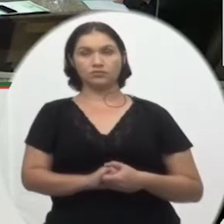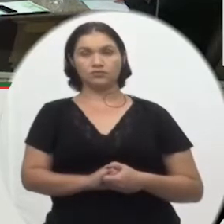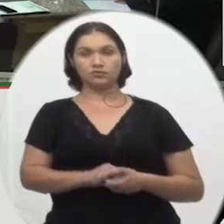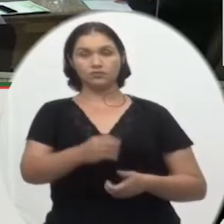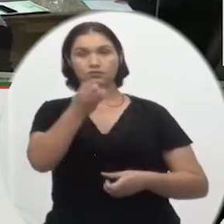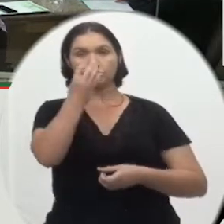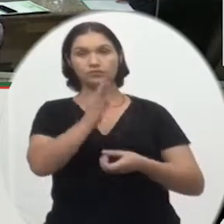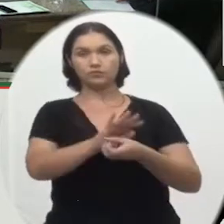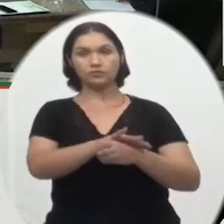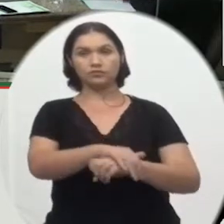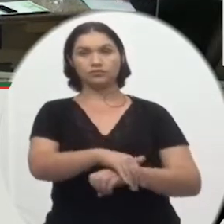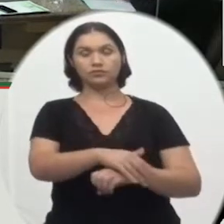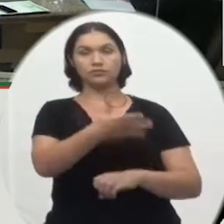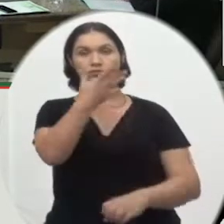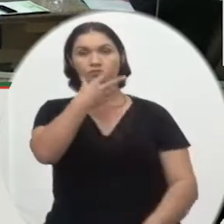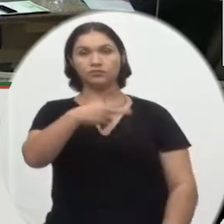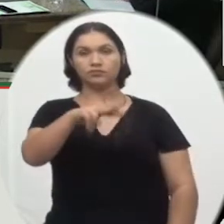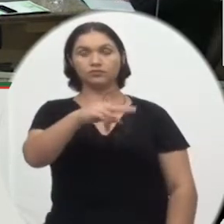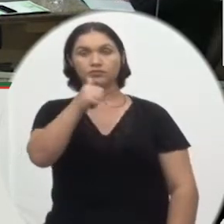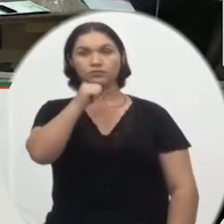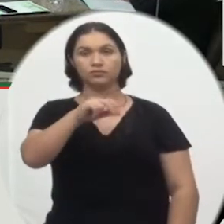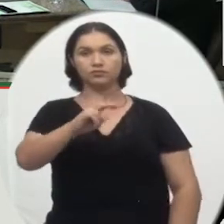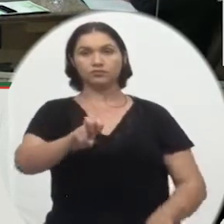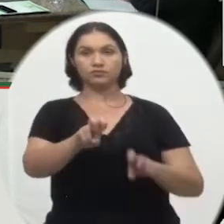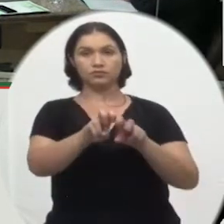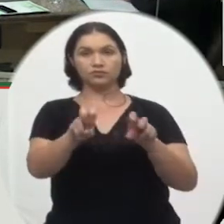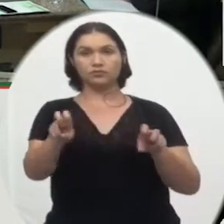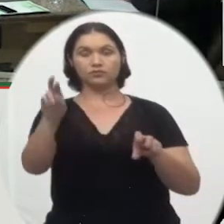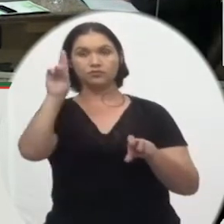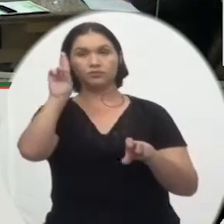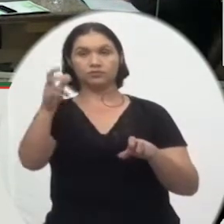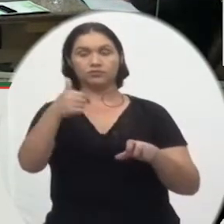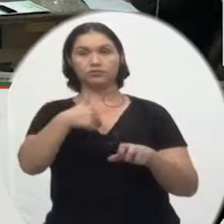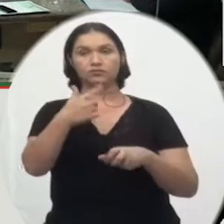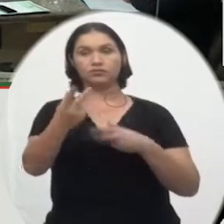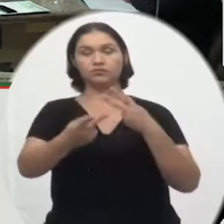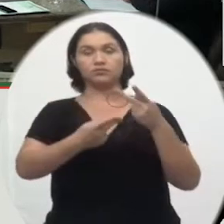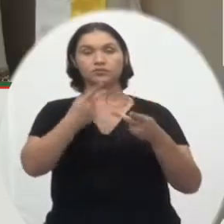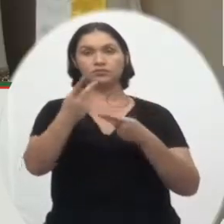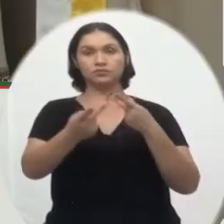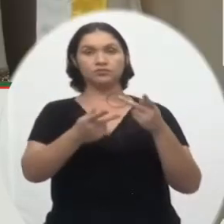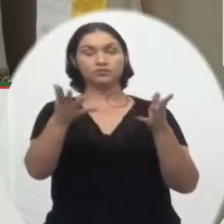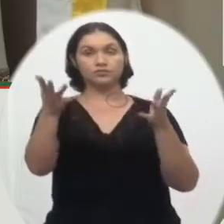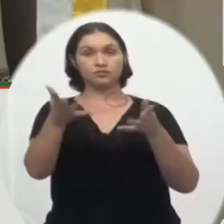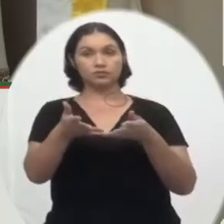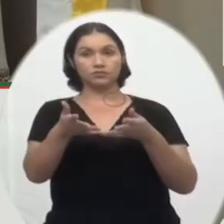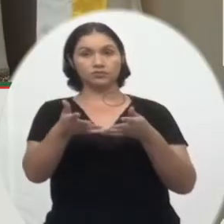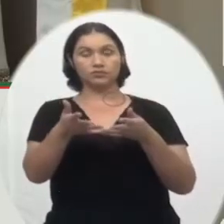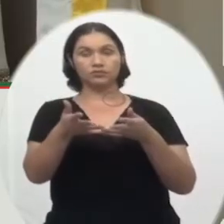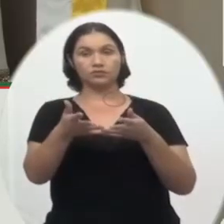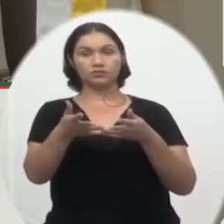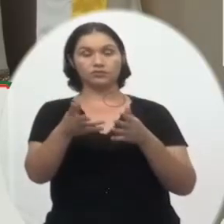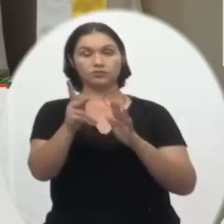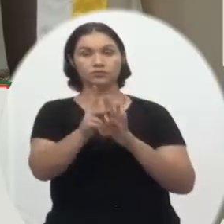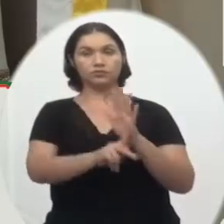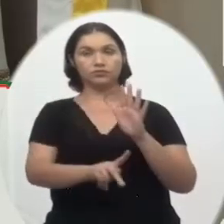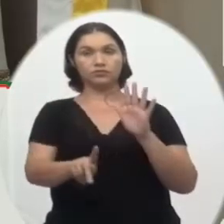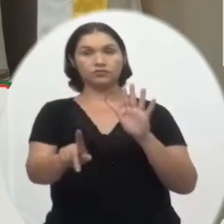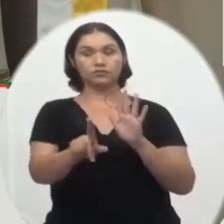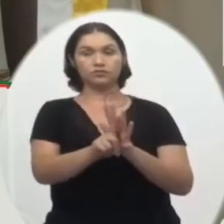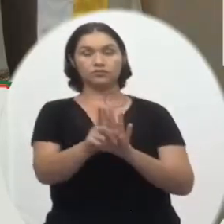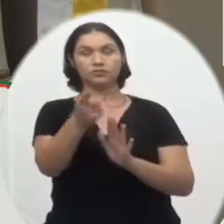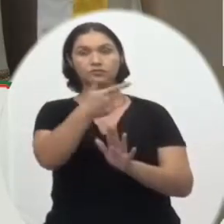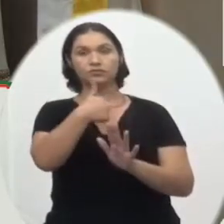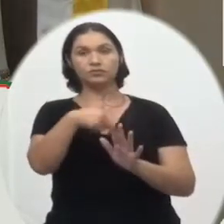Boa noite, senhores, vereadores, vereadoras, mesa. Eu vou falar hoje, então, sobre um projeto que nós